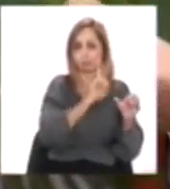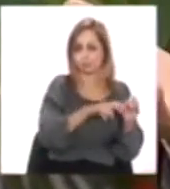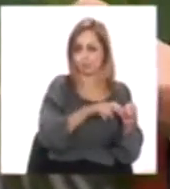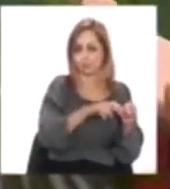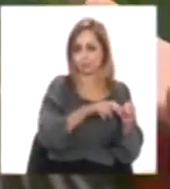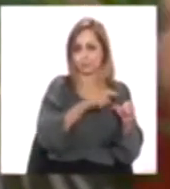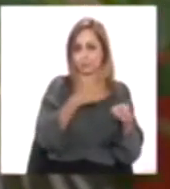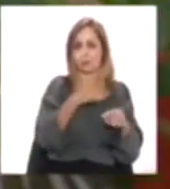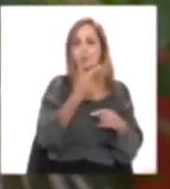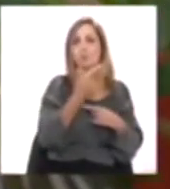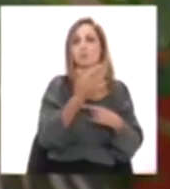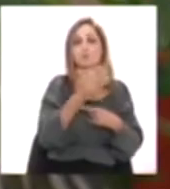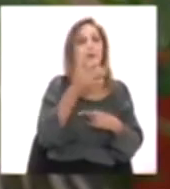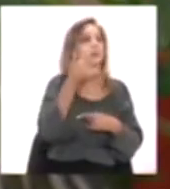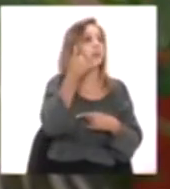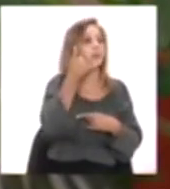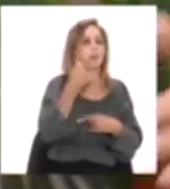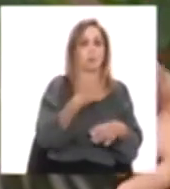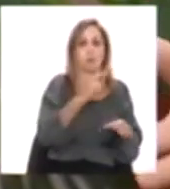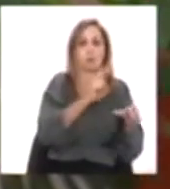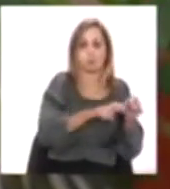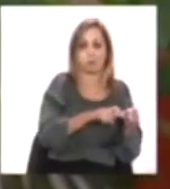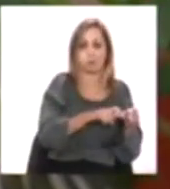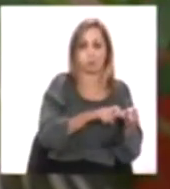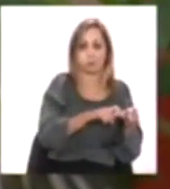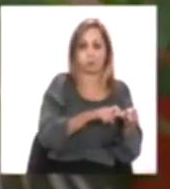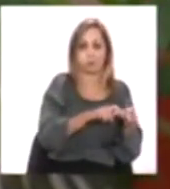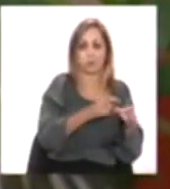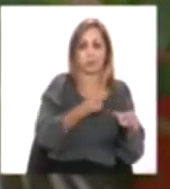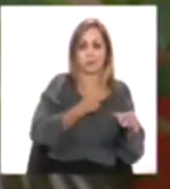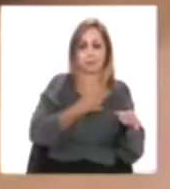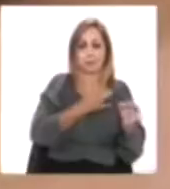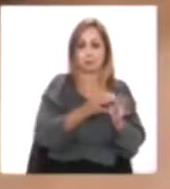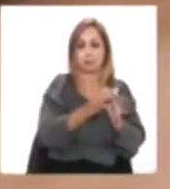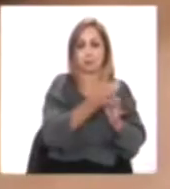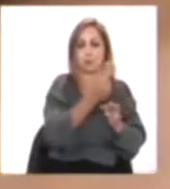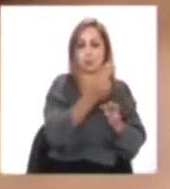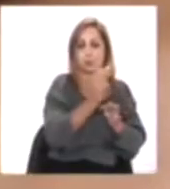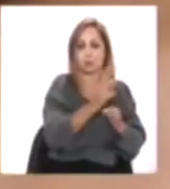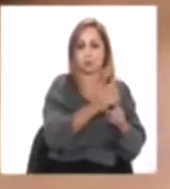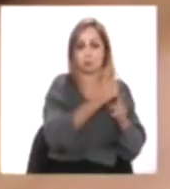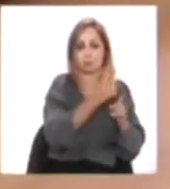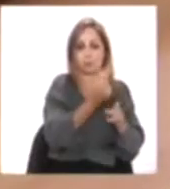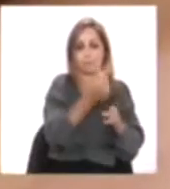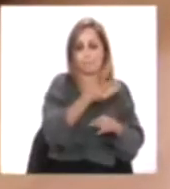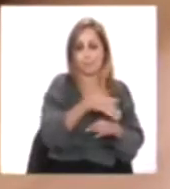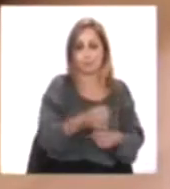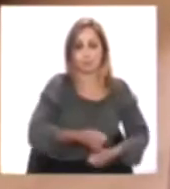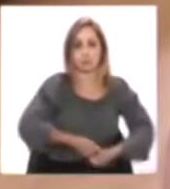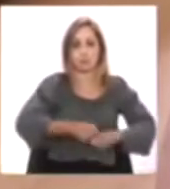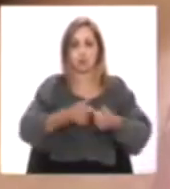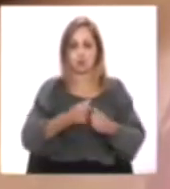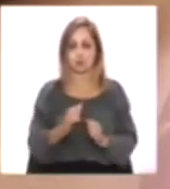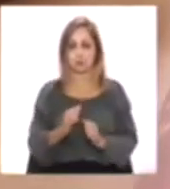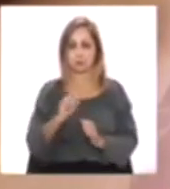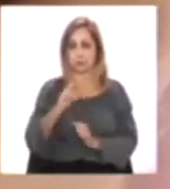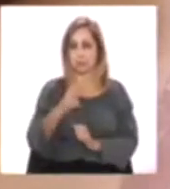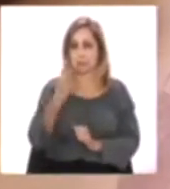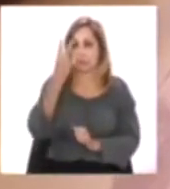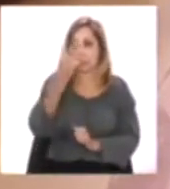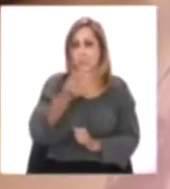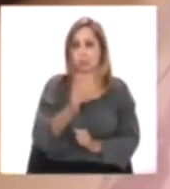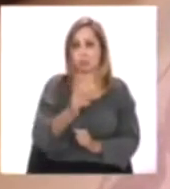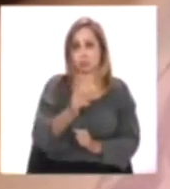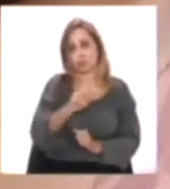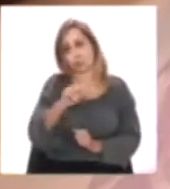no caso das telecomunicações, estou fidelizado a uma empresa durante 2 anos, porque foi a que me fez o melhor preço. Daqui a 2 anos, troco